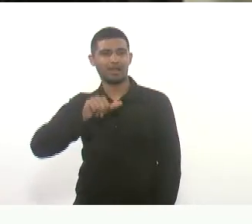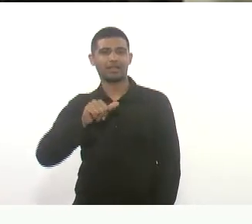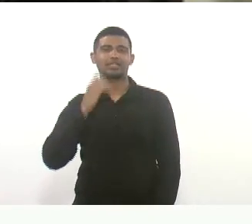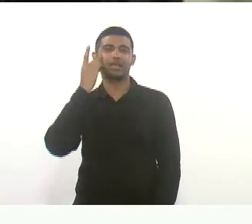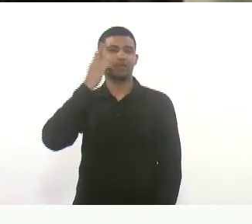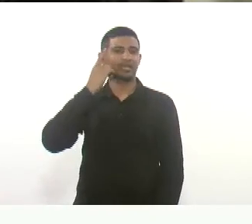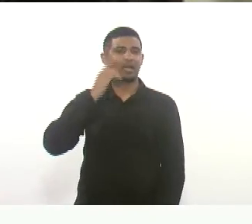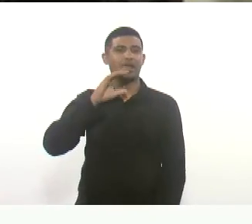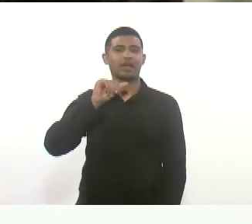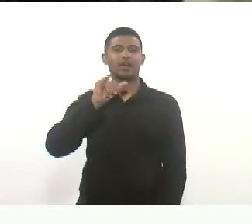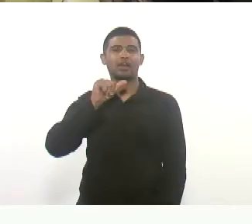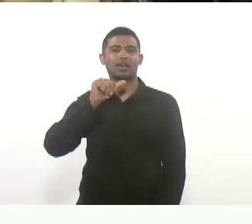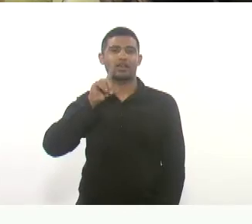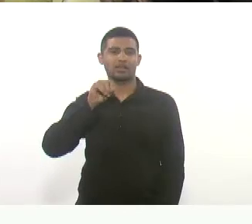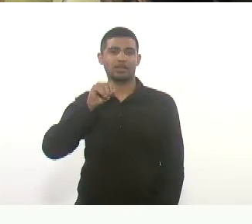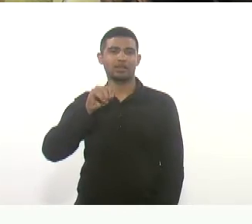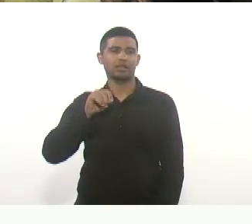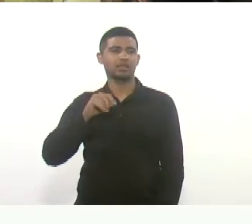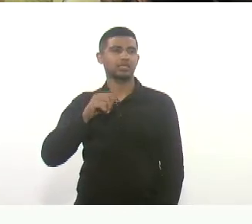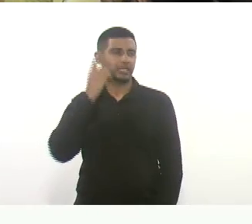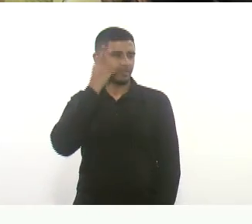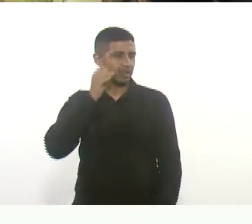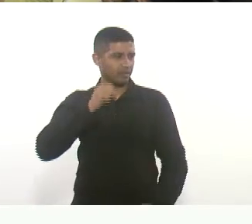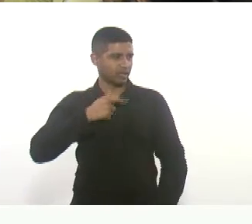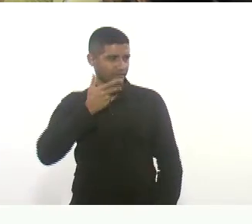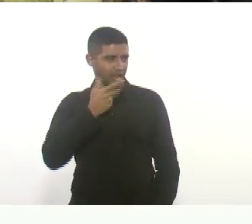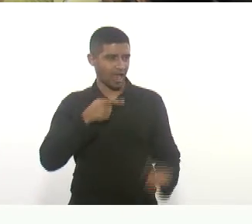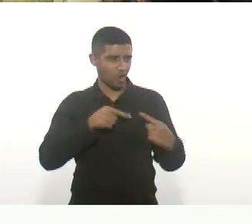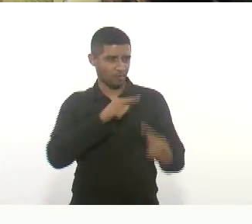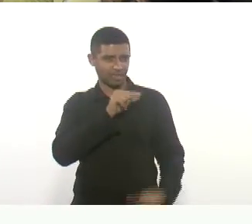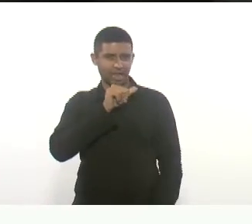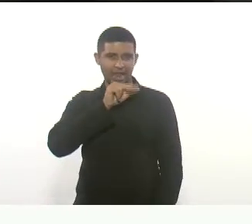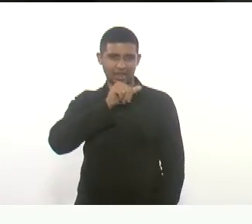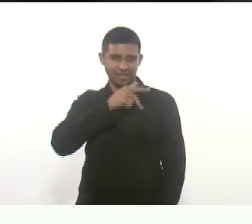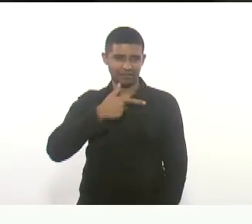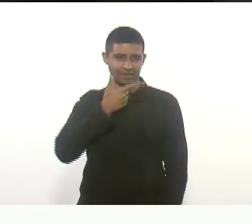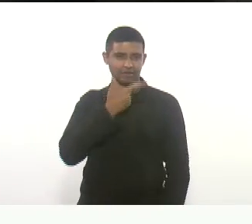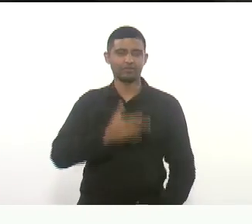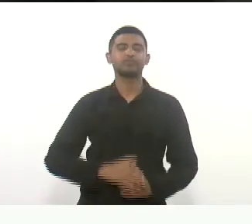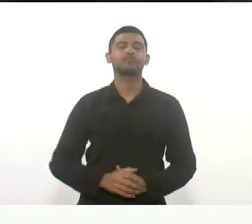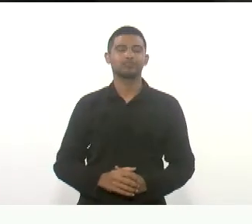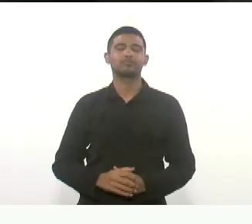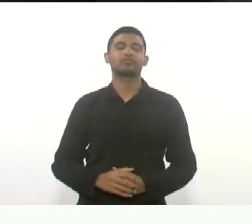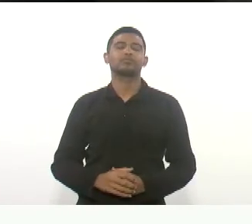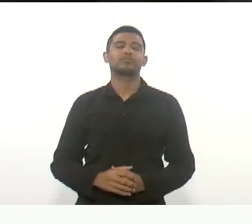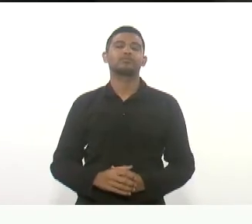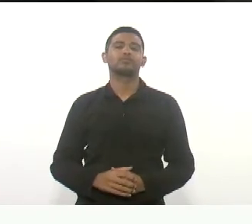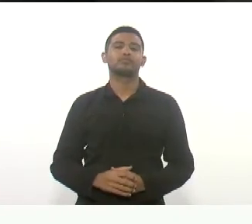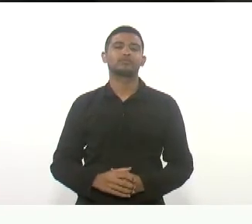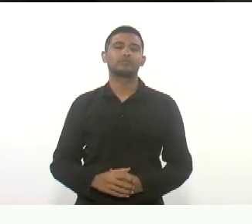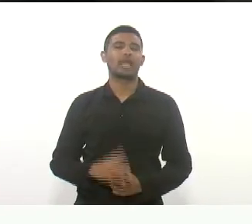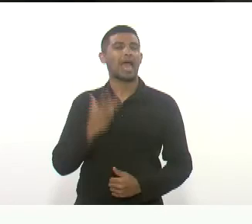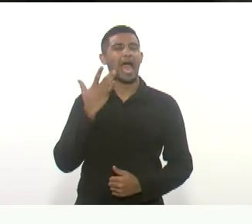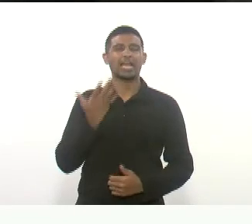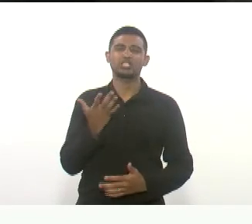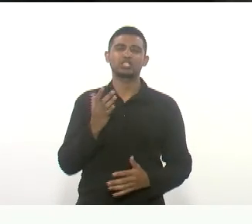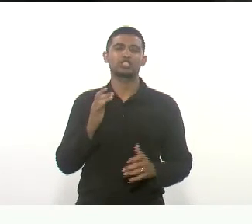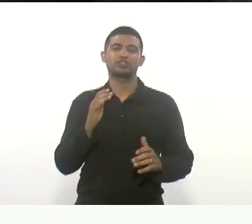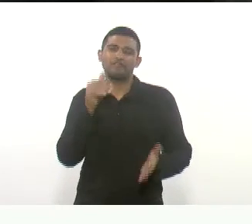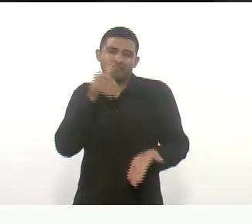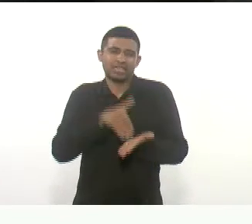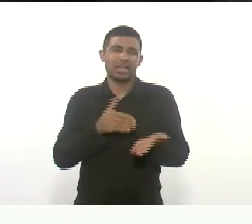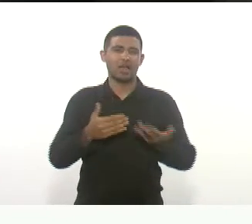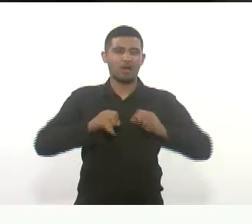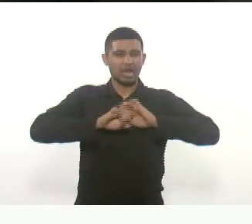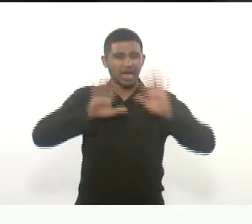Caiado. Deputado, eu posso falar alguma coisa em relação ao que a Pode? Alana falou? Por favor. Então, só porque eu acho que talvez foi no final e não ficou claro,